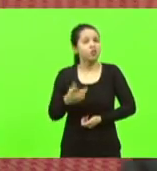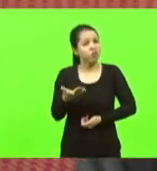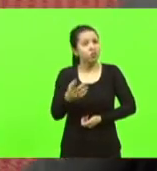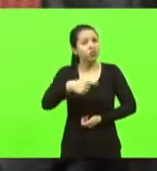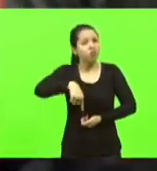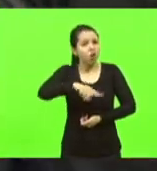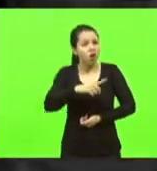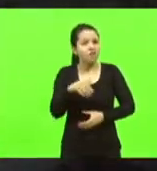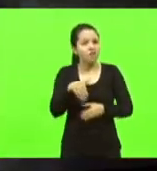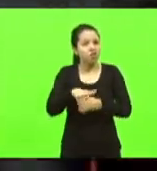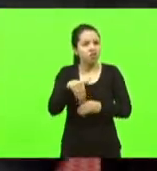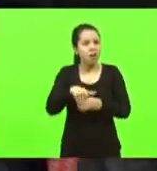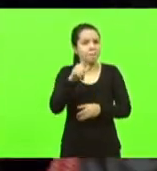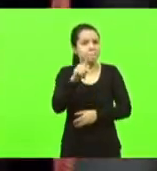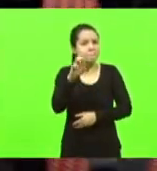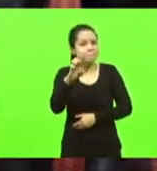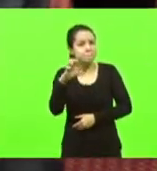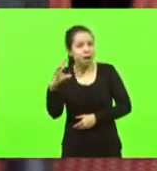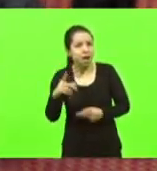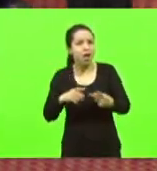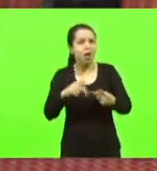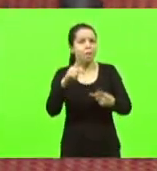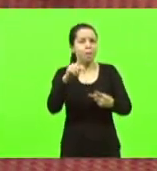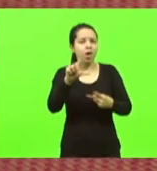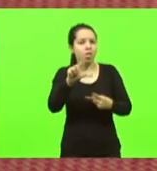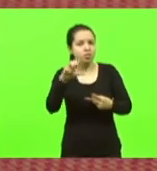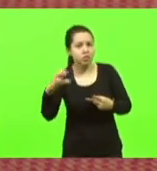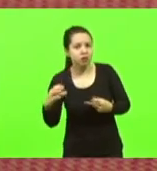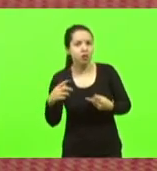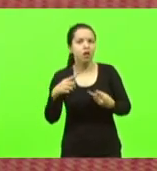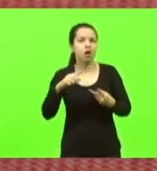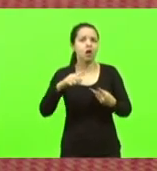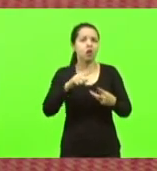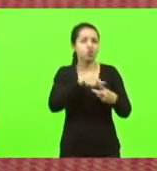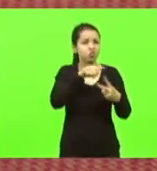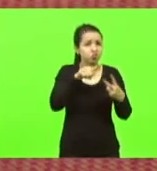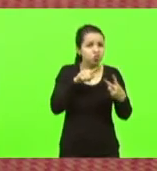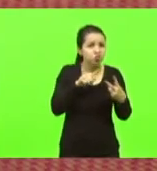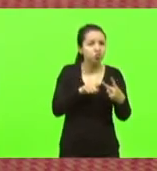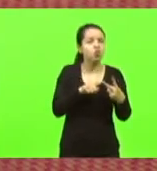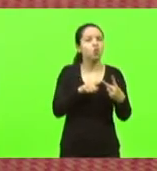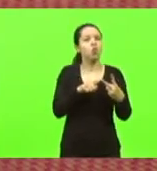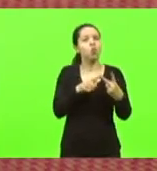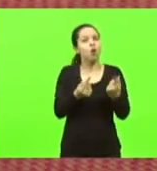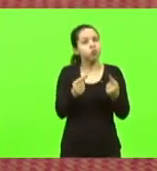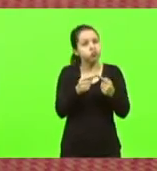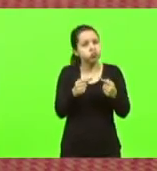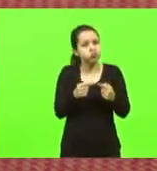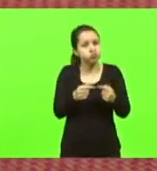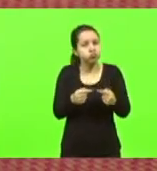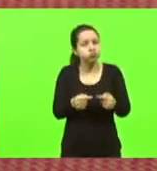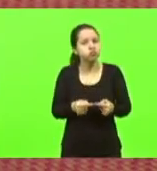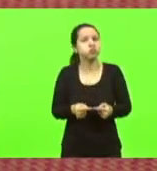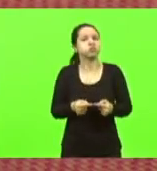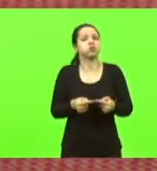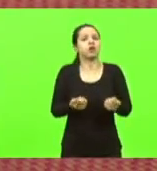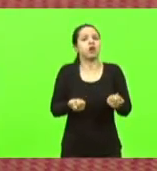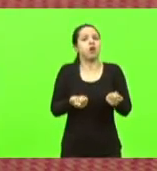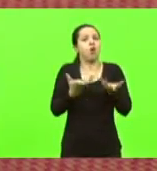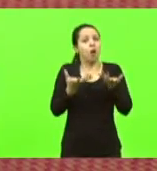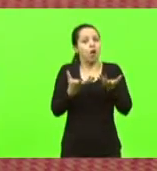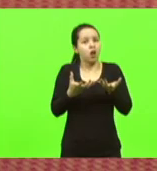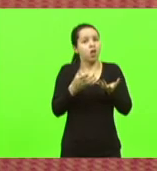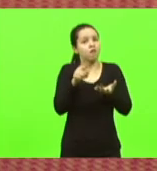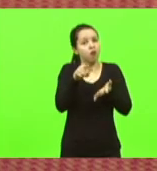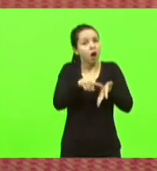aqui então vou tratamento PLC e que as duas matérias estão extremamente correlatas Eu gostaria que você lesse antes do procedimento